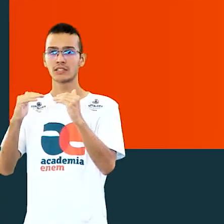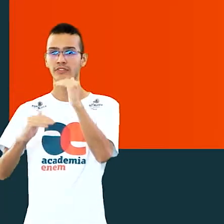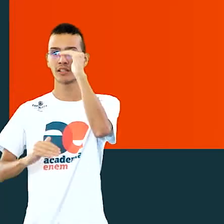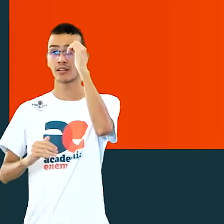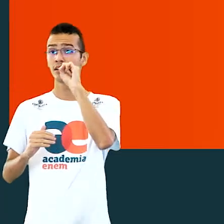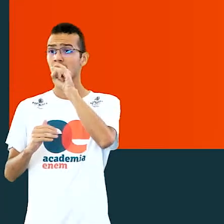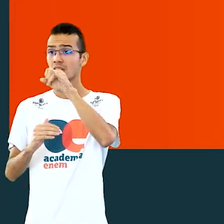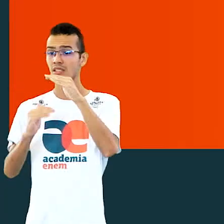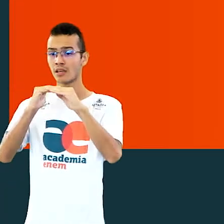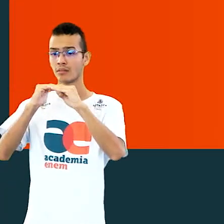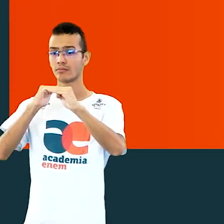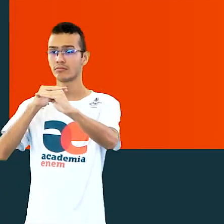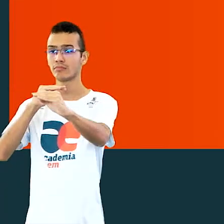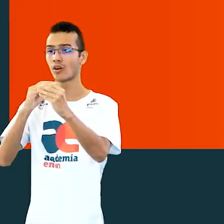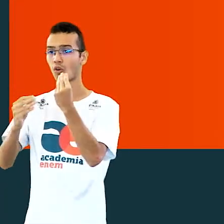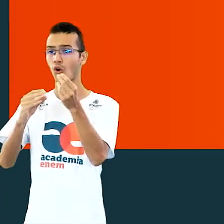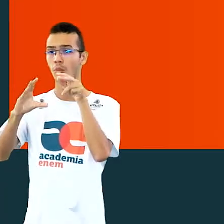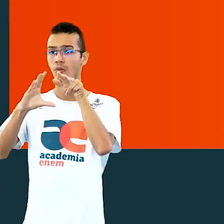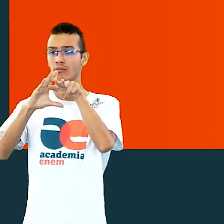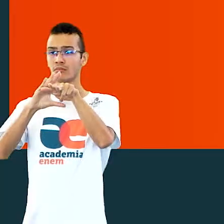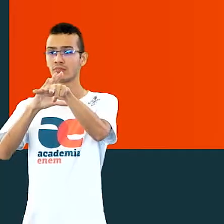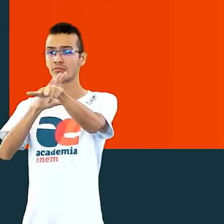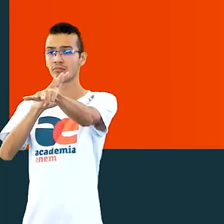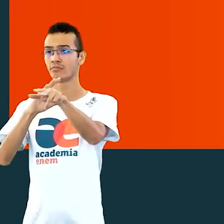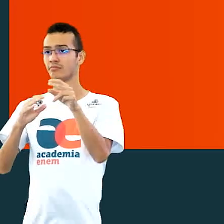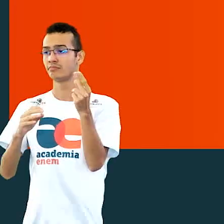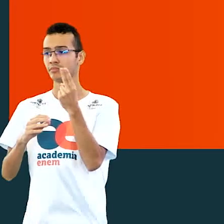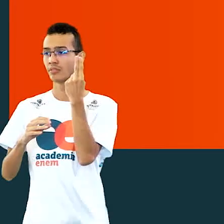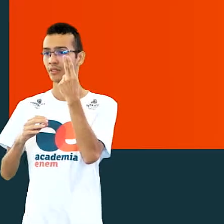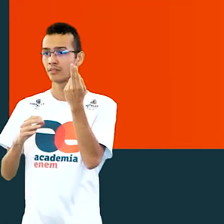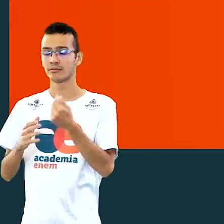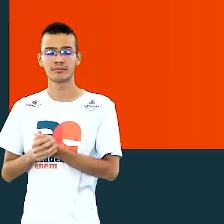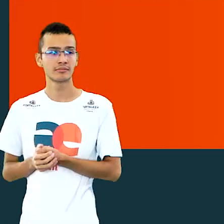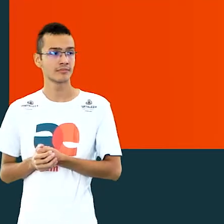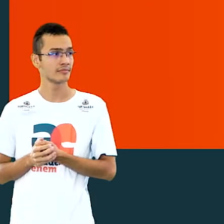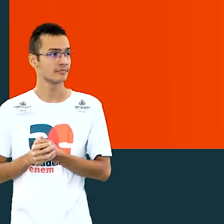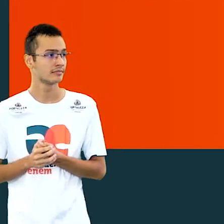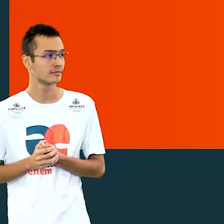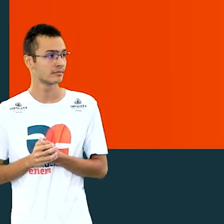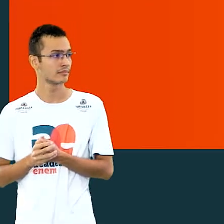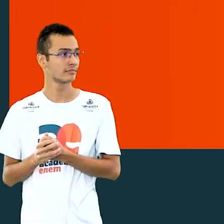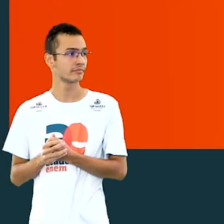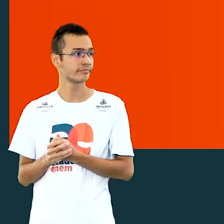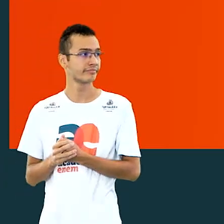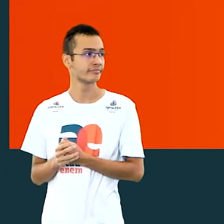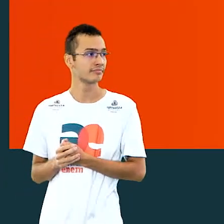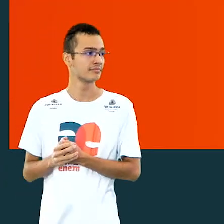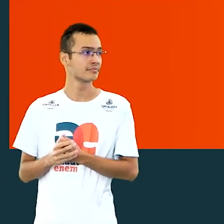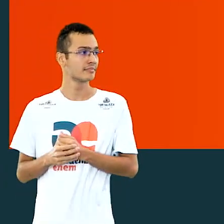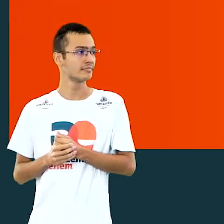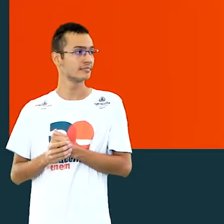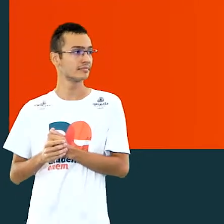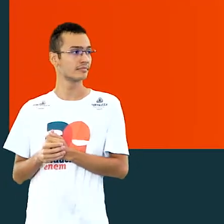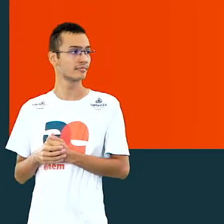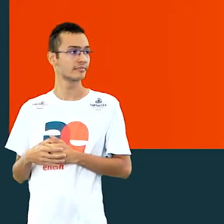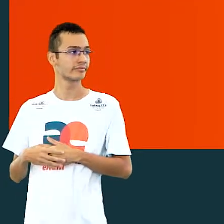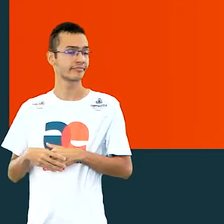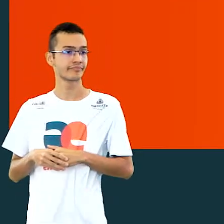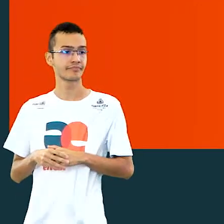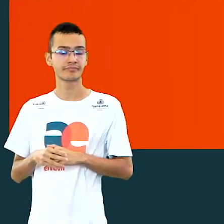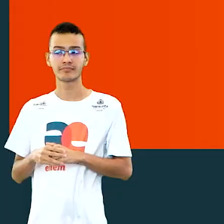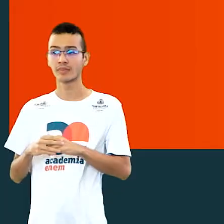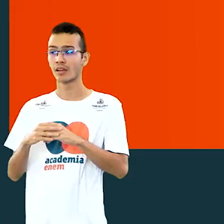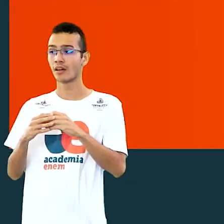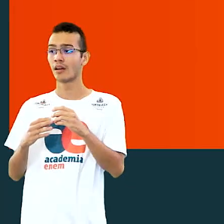movimento? Não. Você pode fazer uma em diferença de potencial, diferença